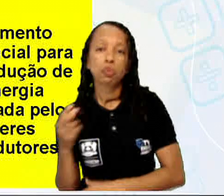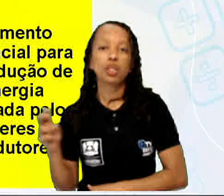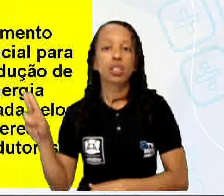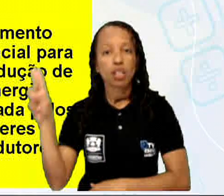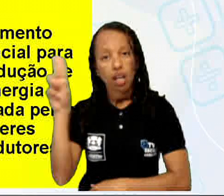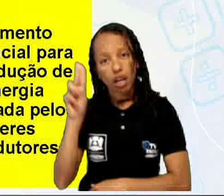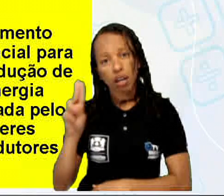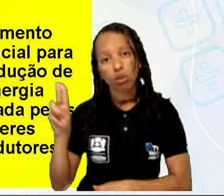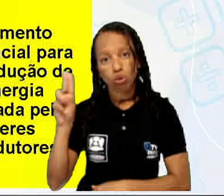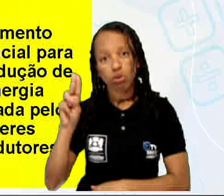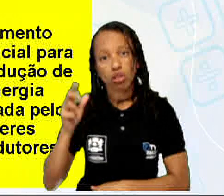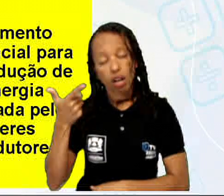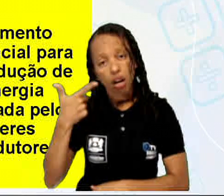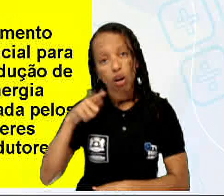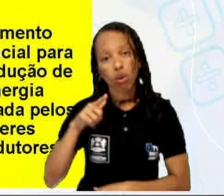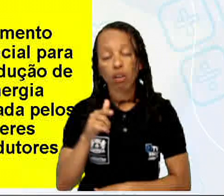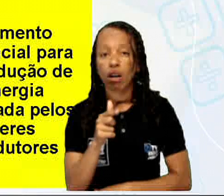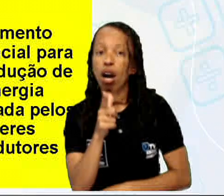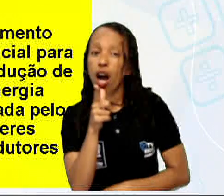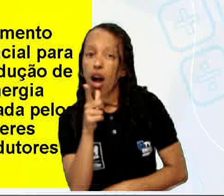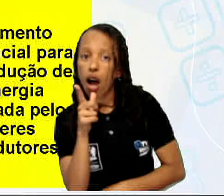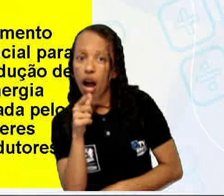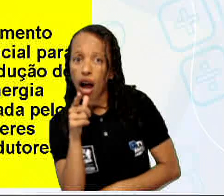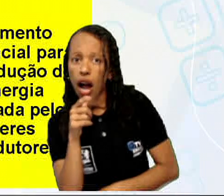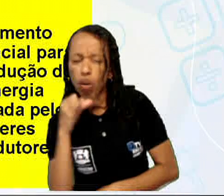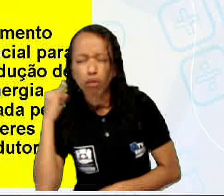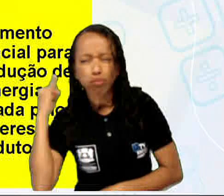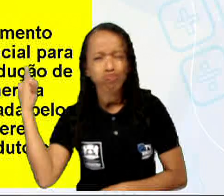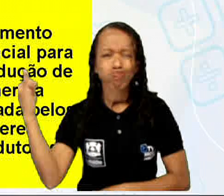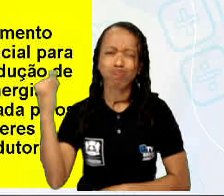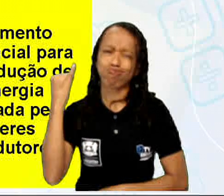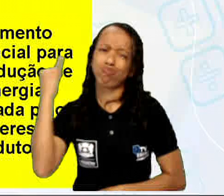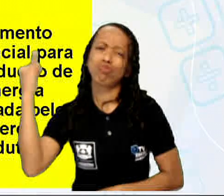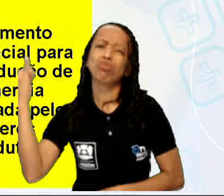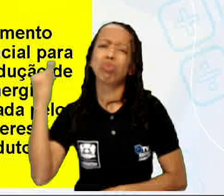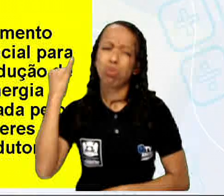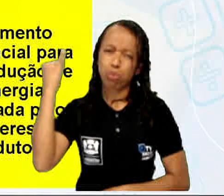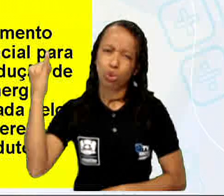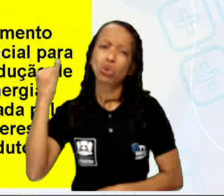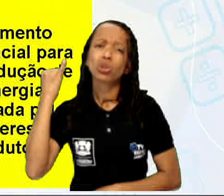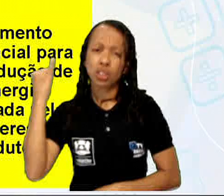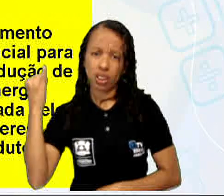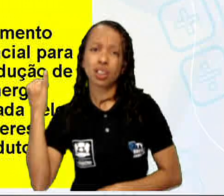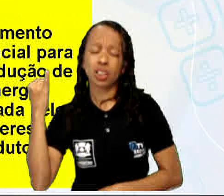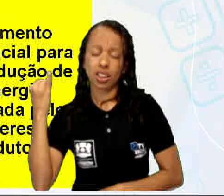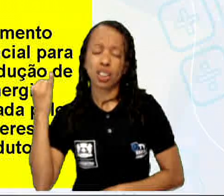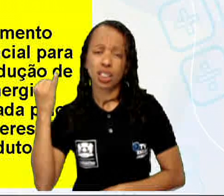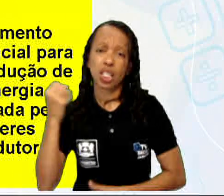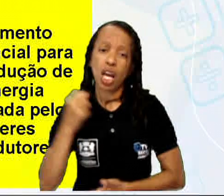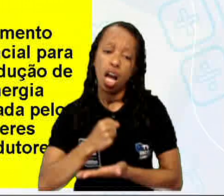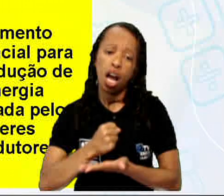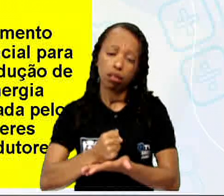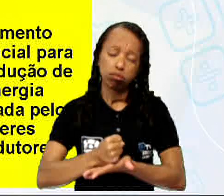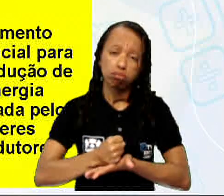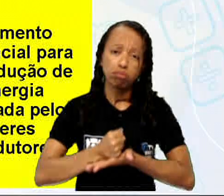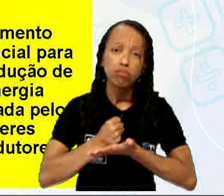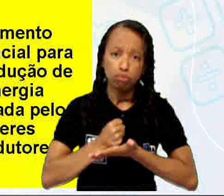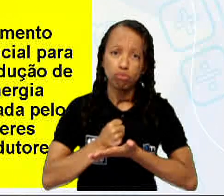também é importantíssimo, ok? Porque fornece tanto alimentos como oxigênio para os